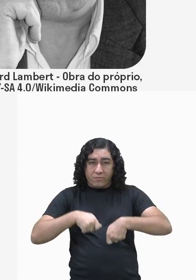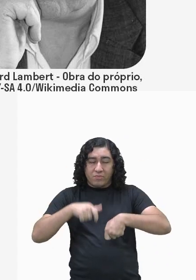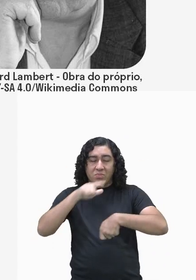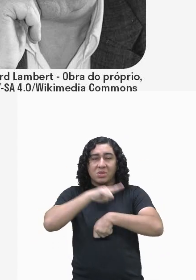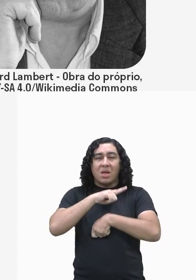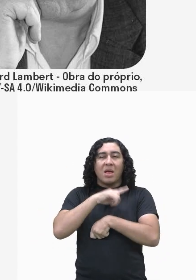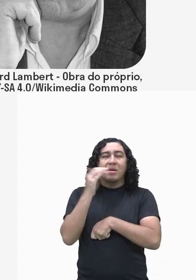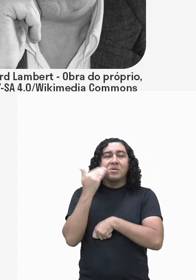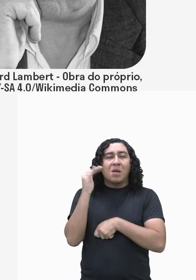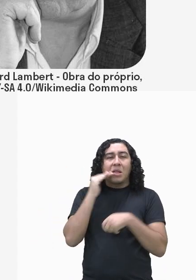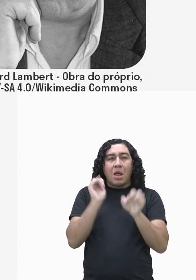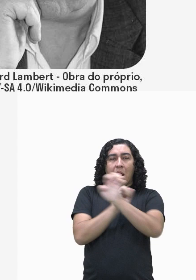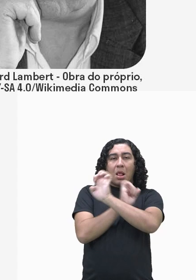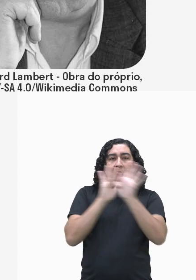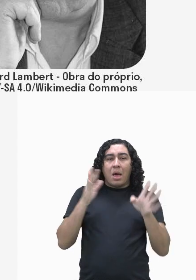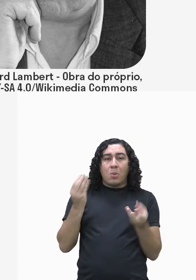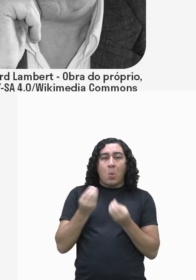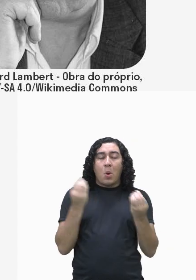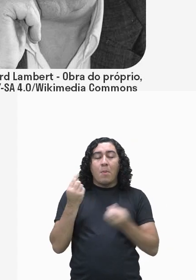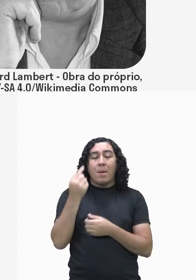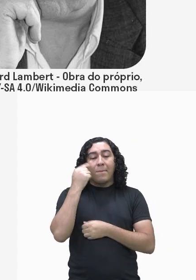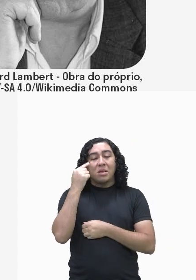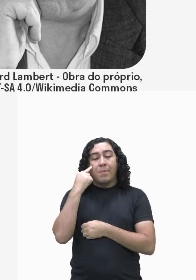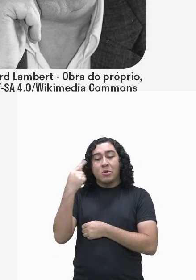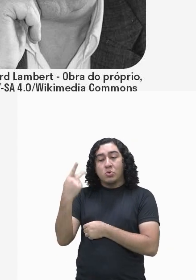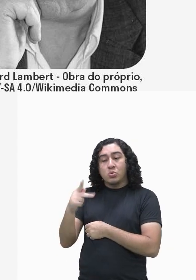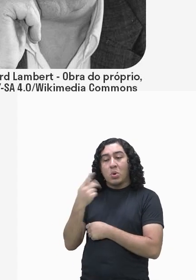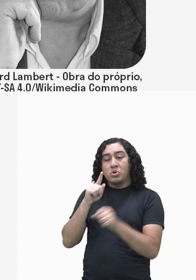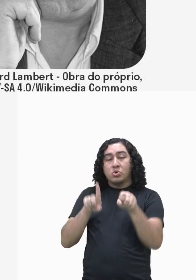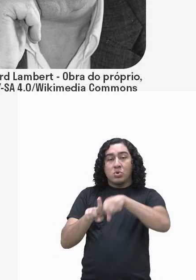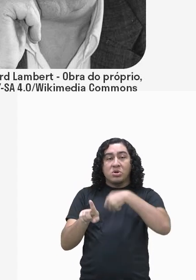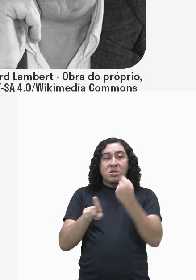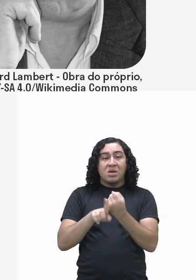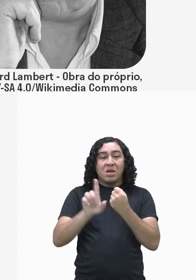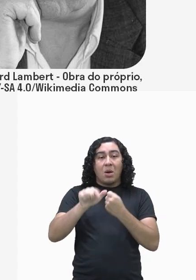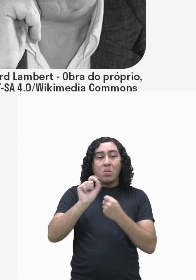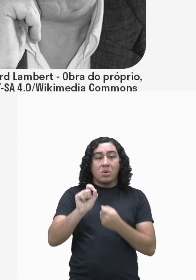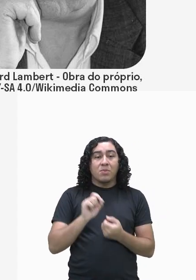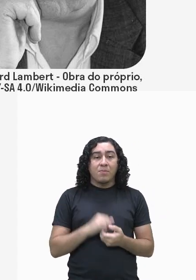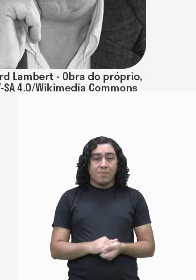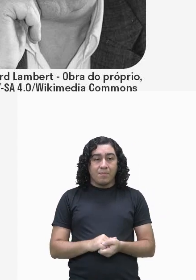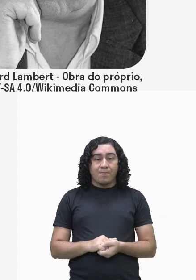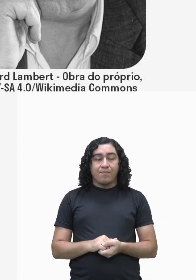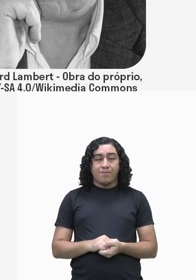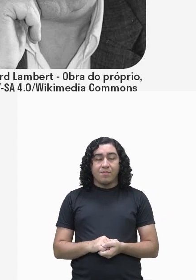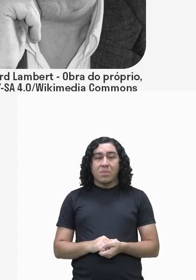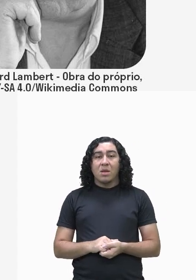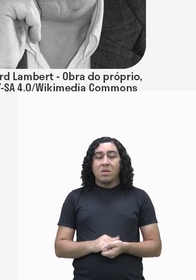da forma como ele pensava, que a sociedade era subjacente das